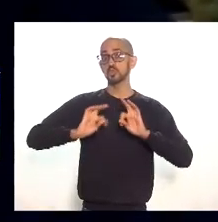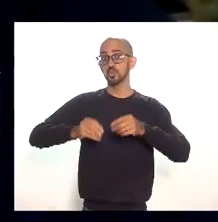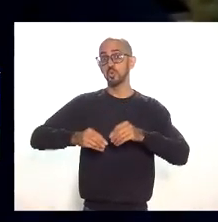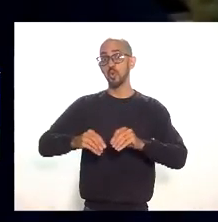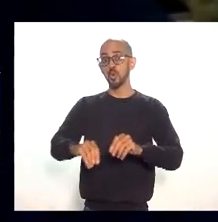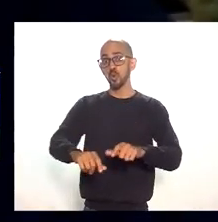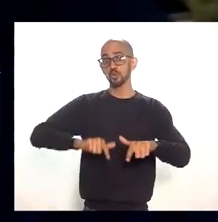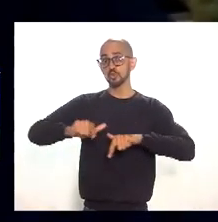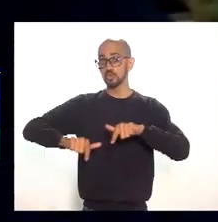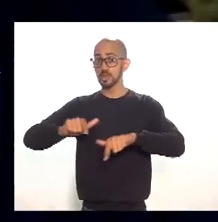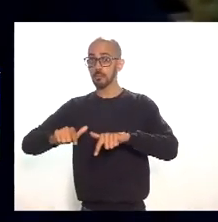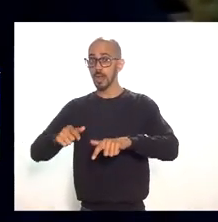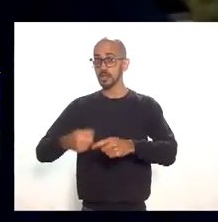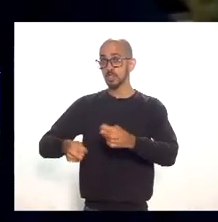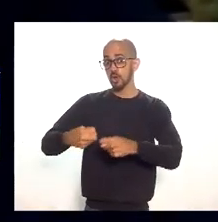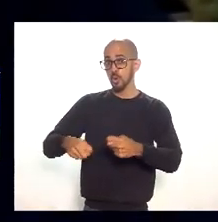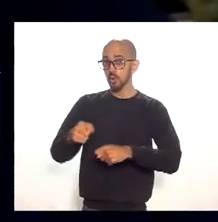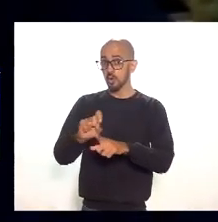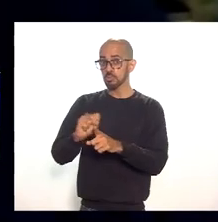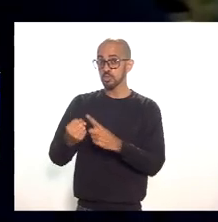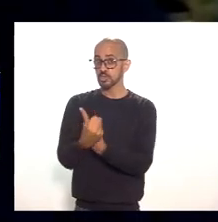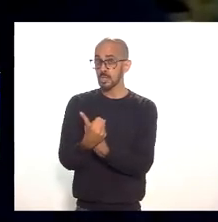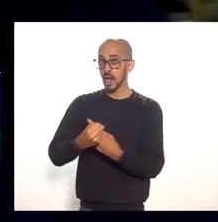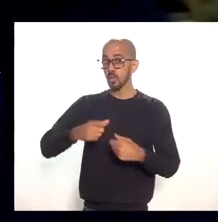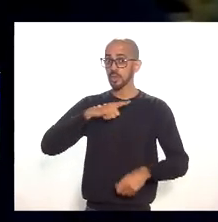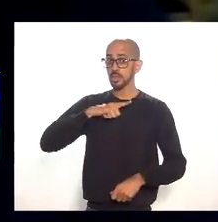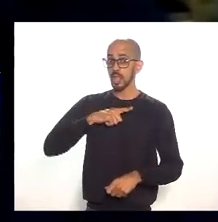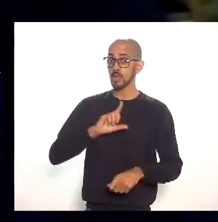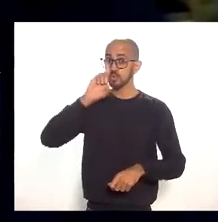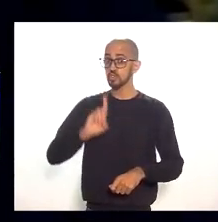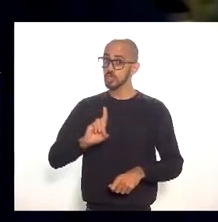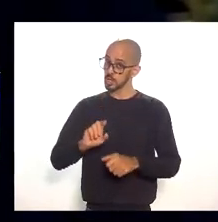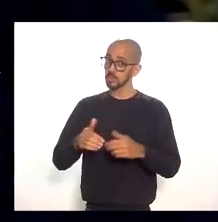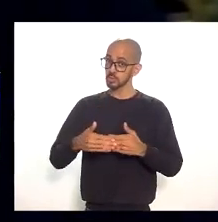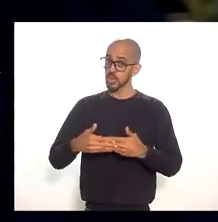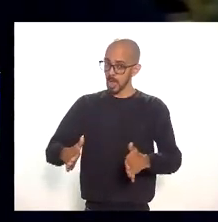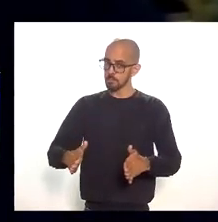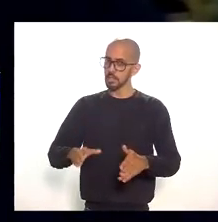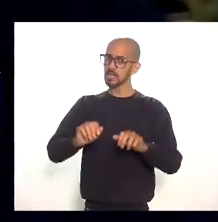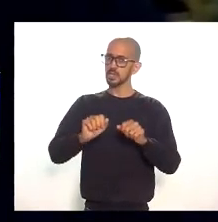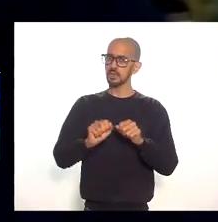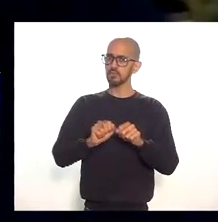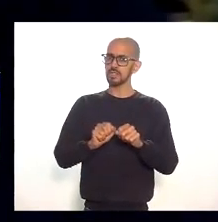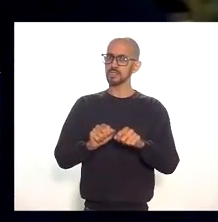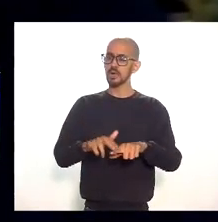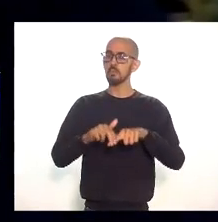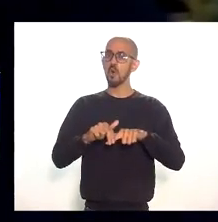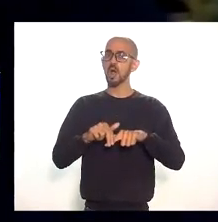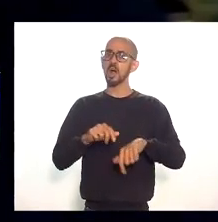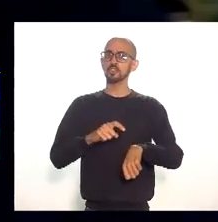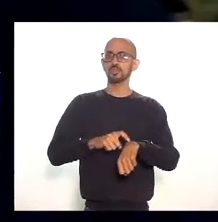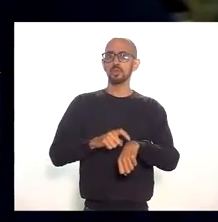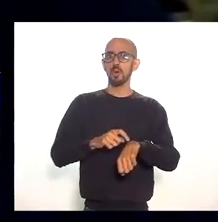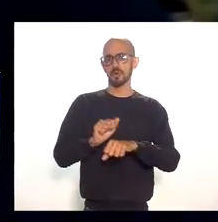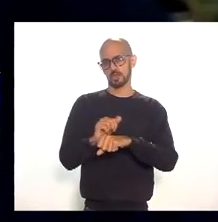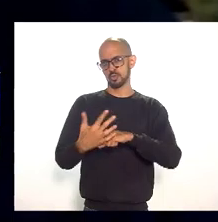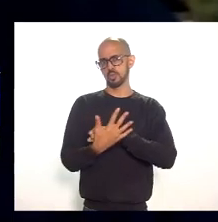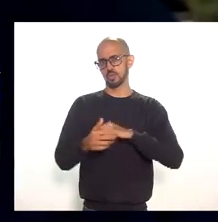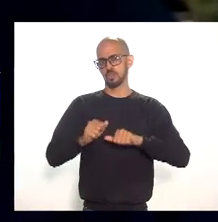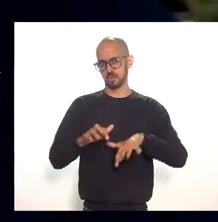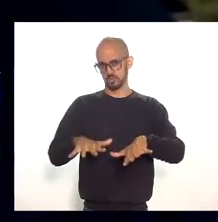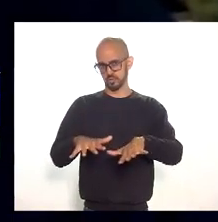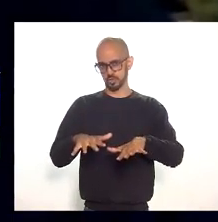econômicas, quais são as atividades sociais que deverão ser abertas ou não, de acordo com o status epidemiológico de cada cidade. Então,